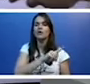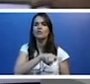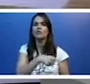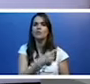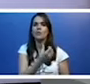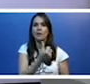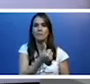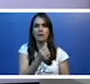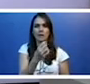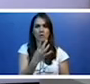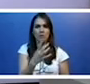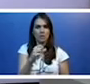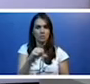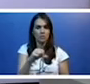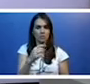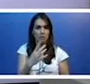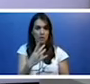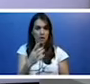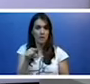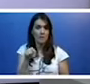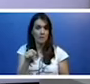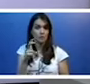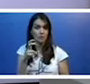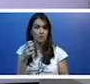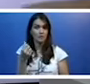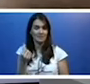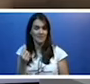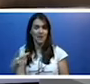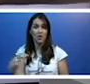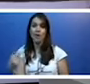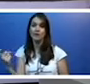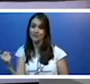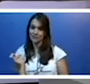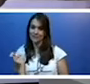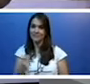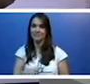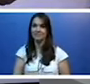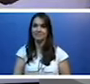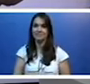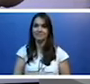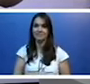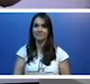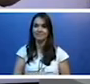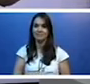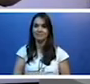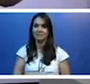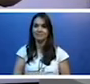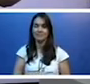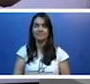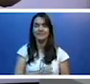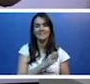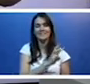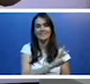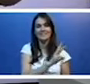42 53 = X fazendo a continha vai dar isso aqui